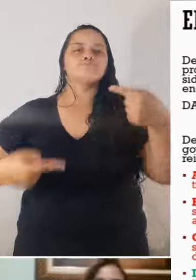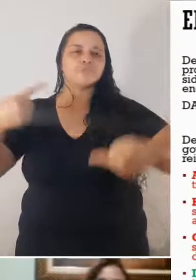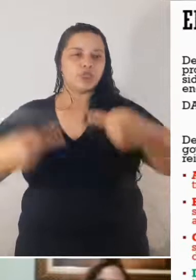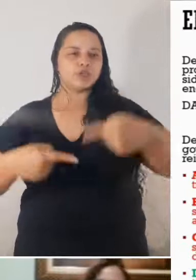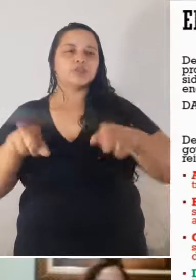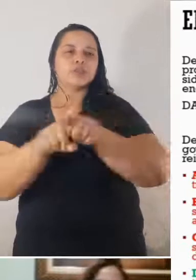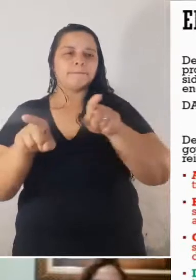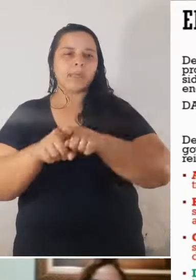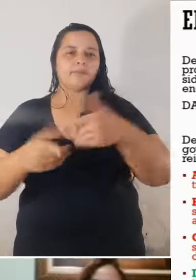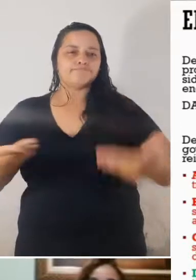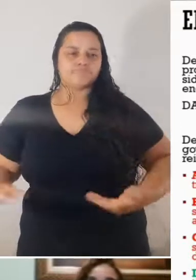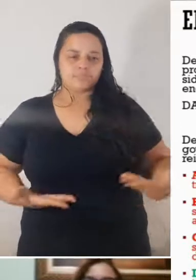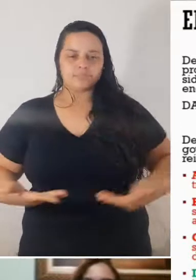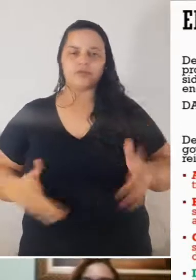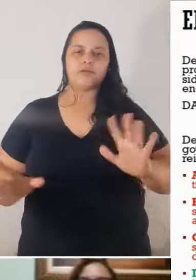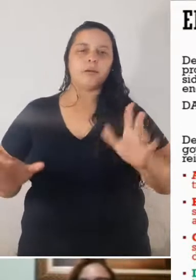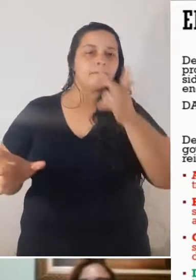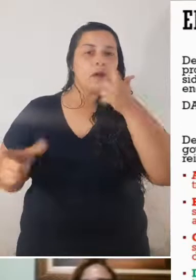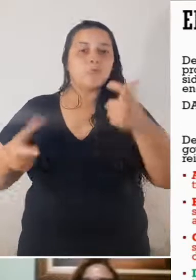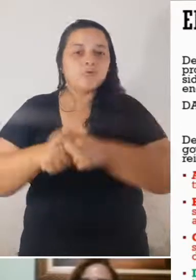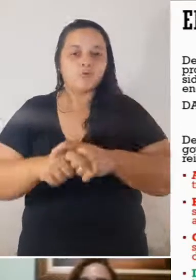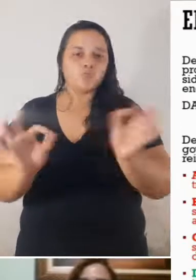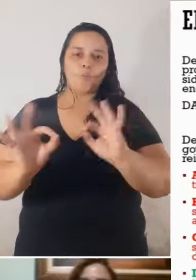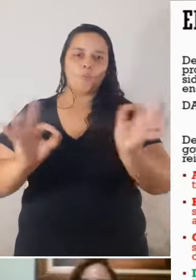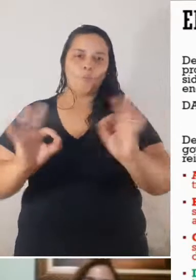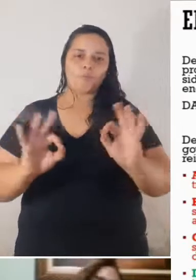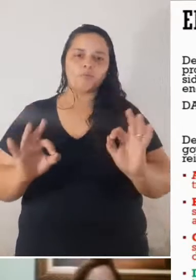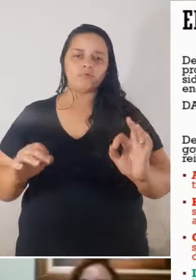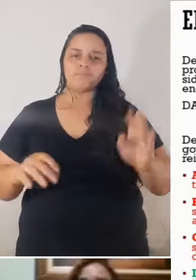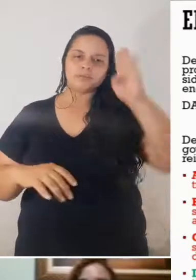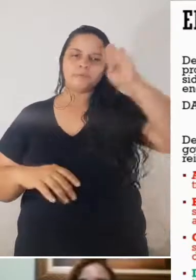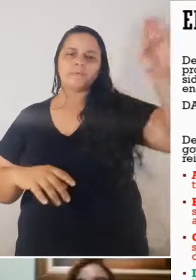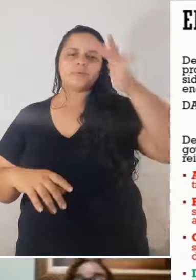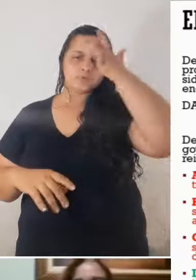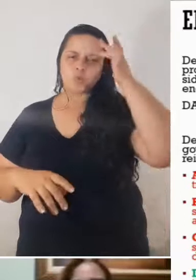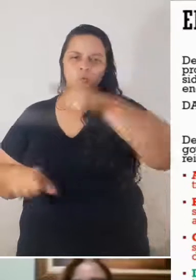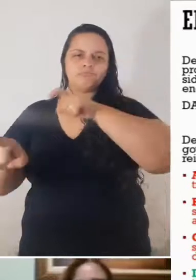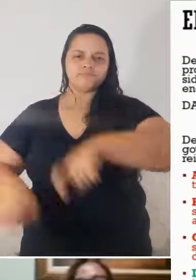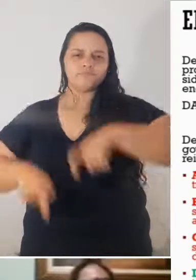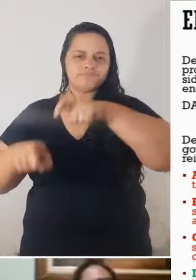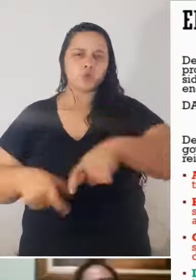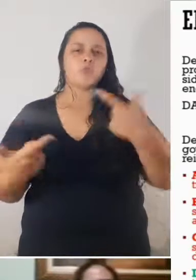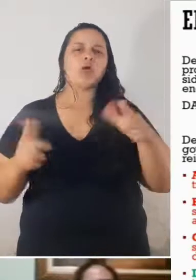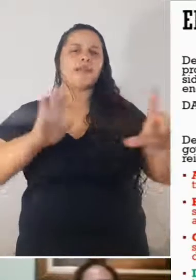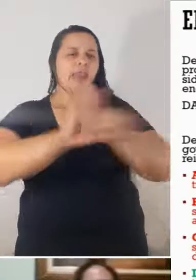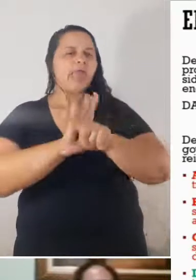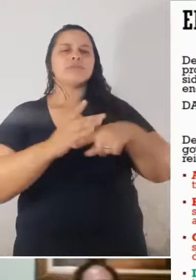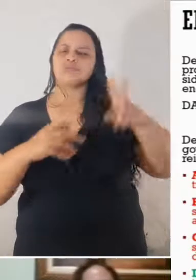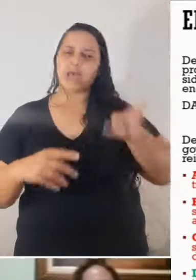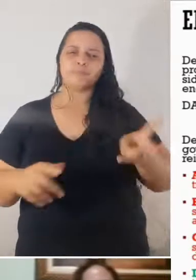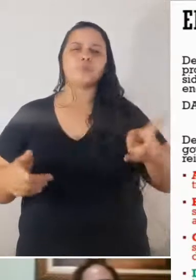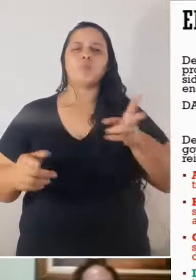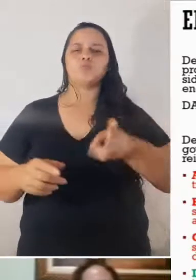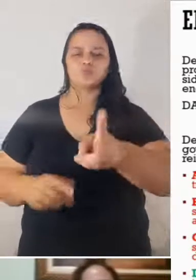arbítrio oficial de empresários e fazendeiros, principalmente em relação aos trabalhadores rurais que estavam desassistidos